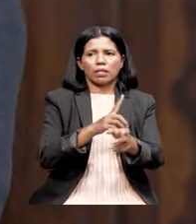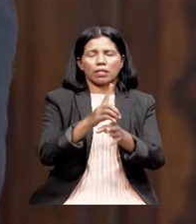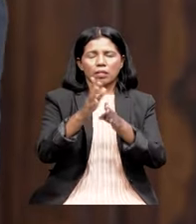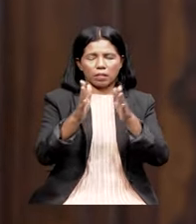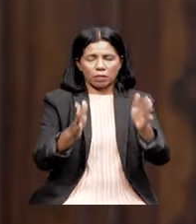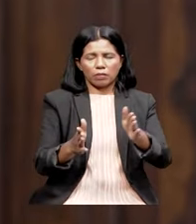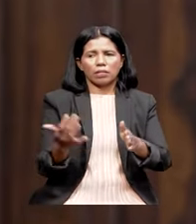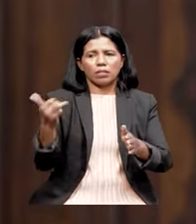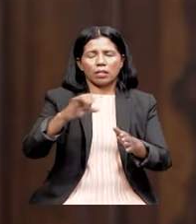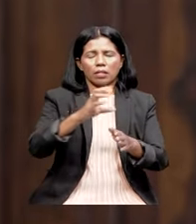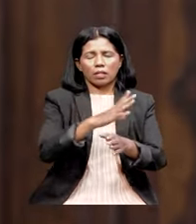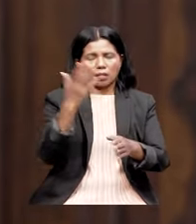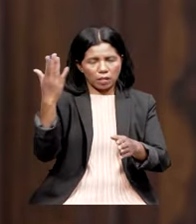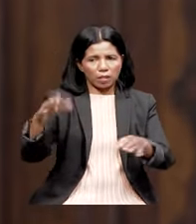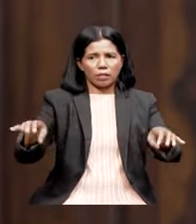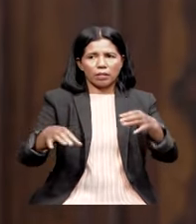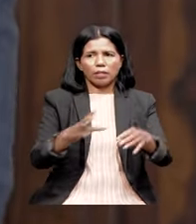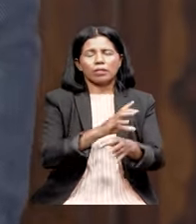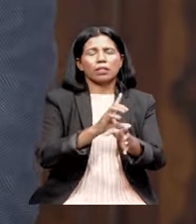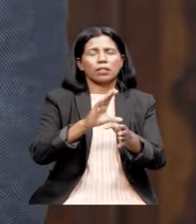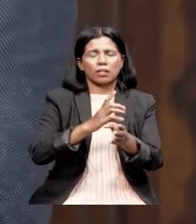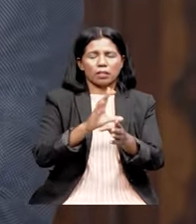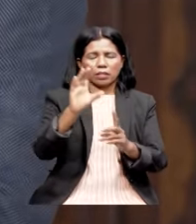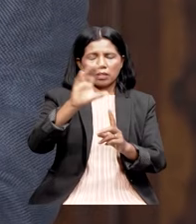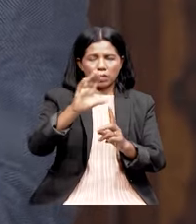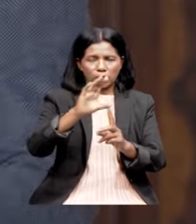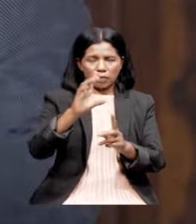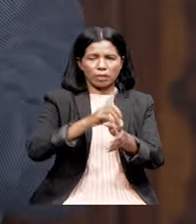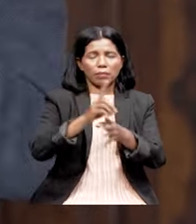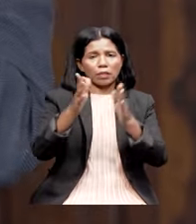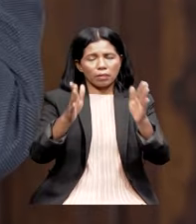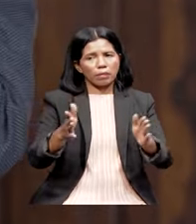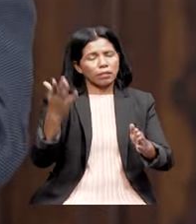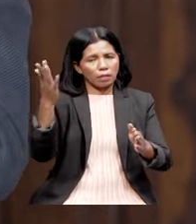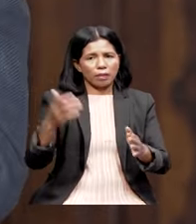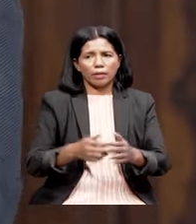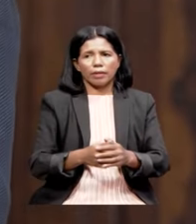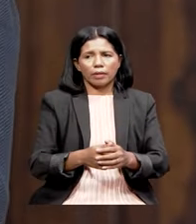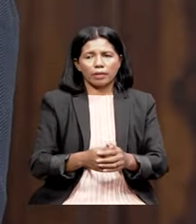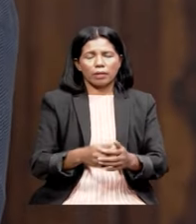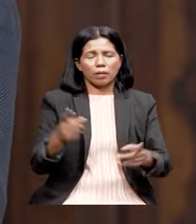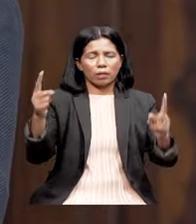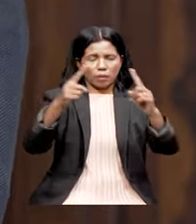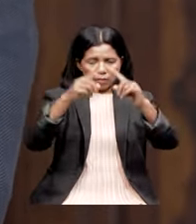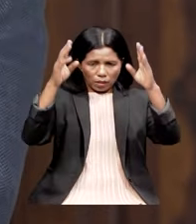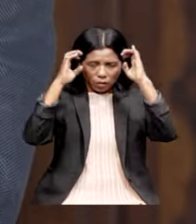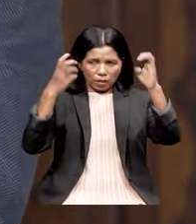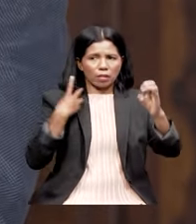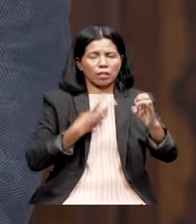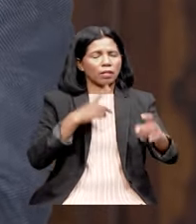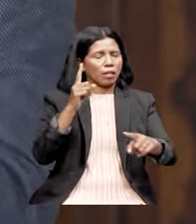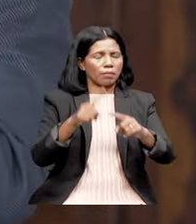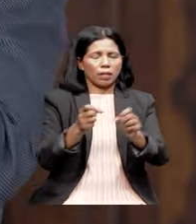ne ba, diretor si re halara ne ba, sepe departamento si re halara ne ba. Ba asuntos de educação ita lavera